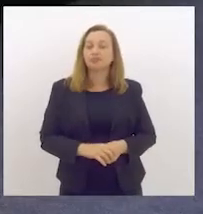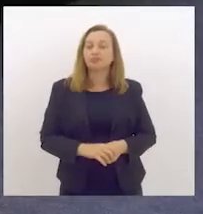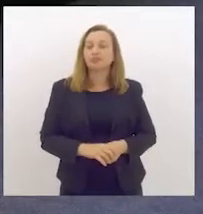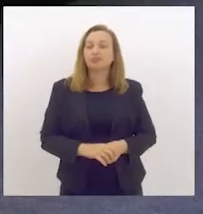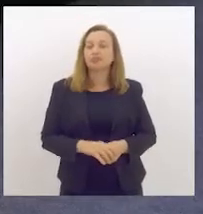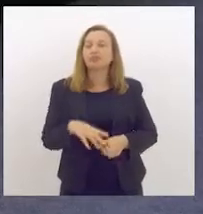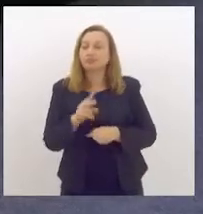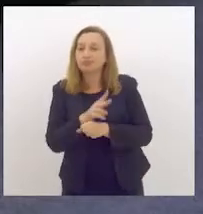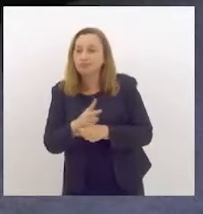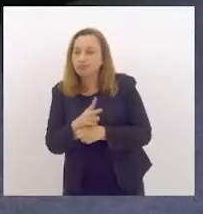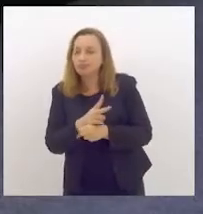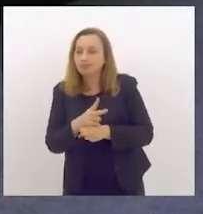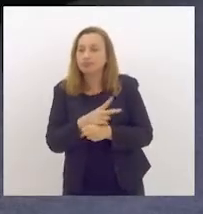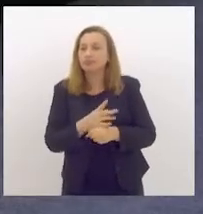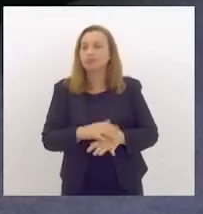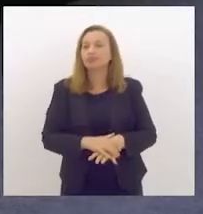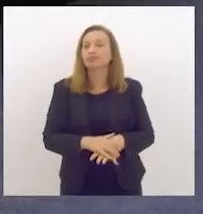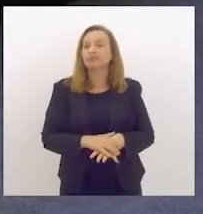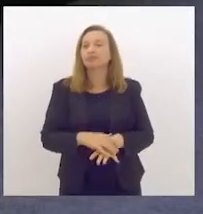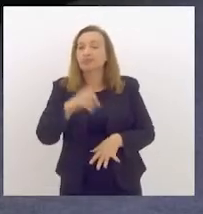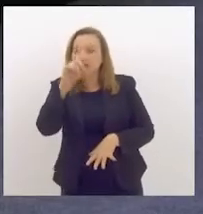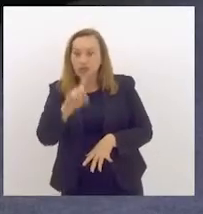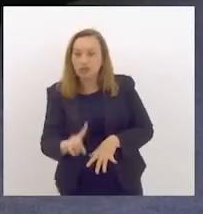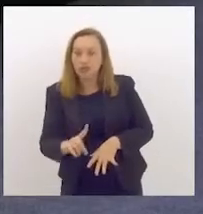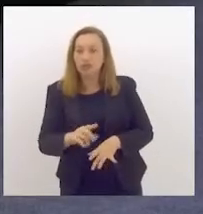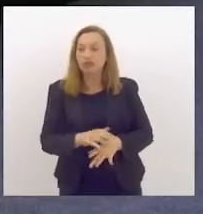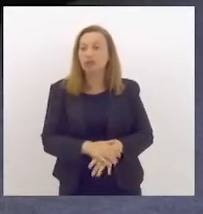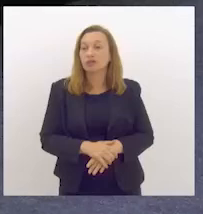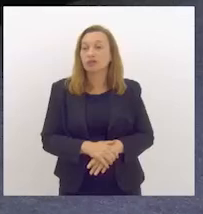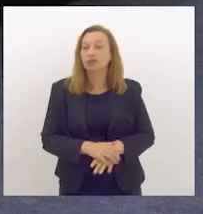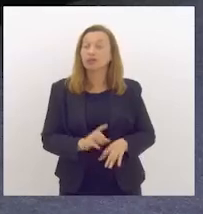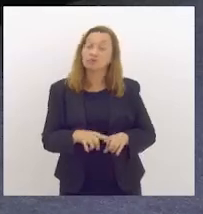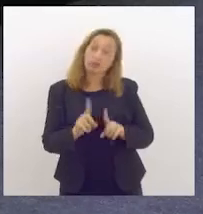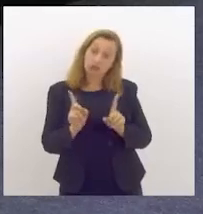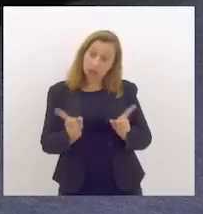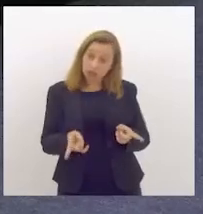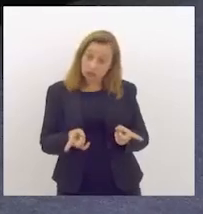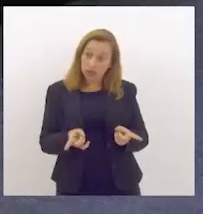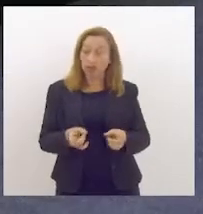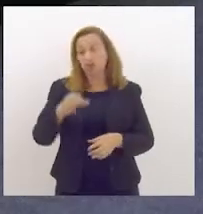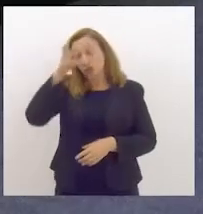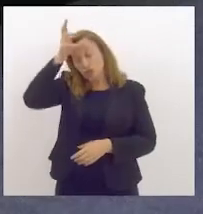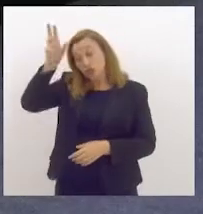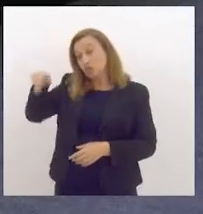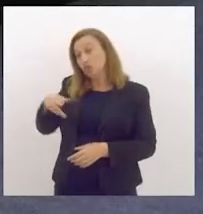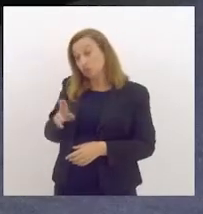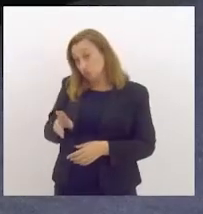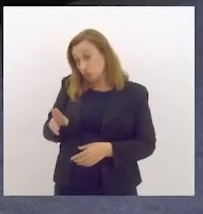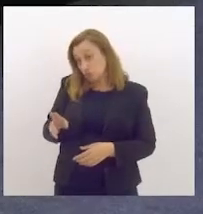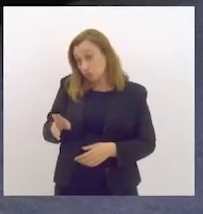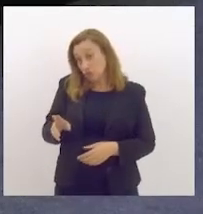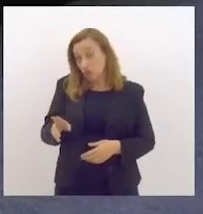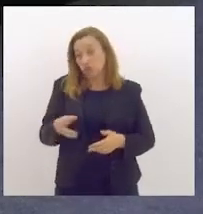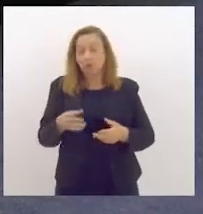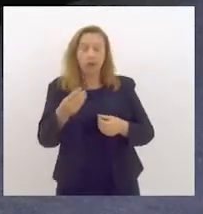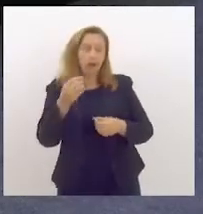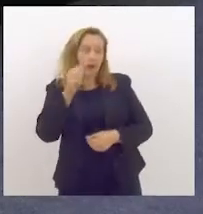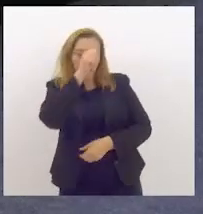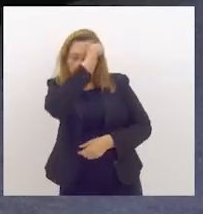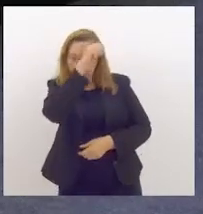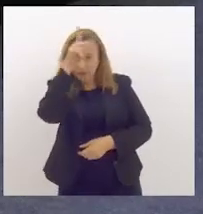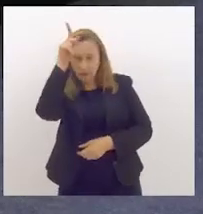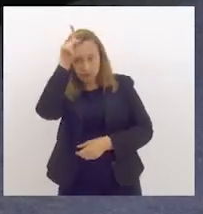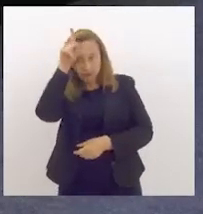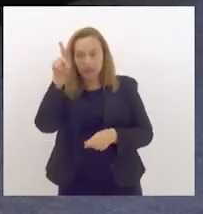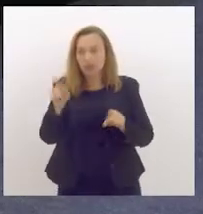aqui né hoje direitos no entanto tia Ju é tanto a prefeitura